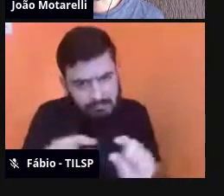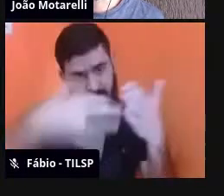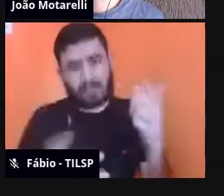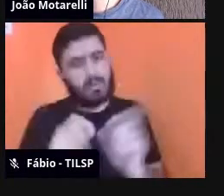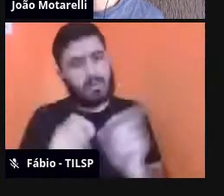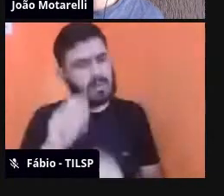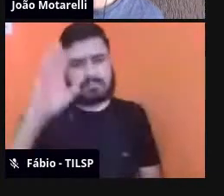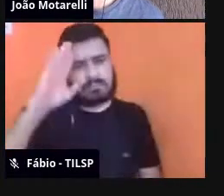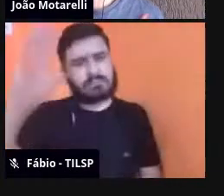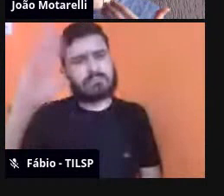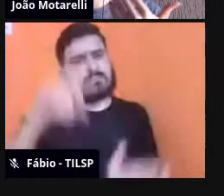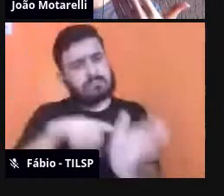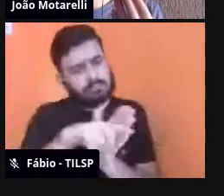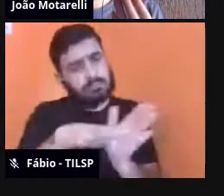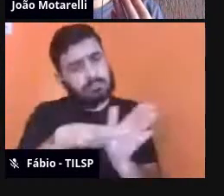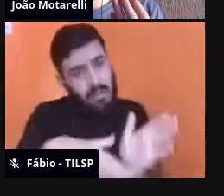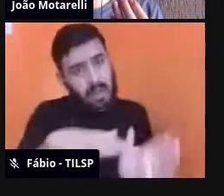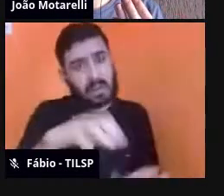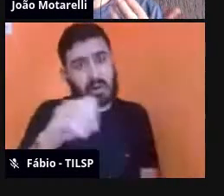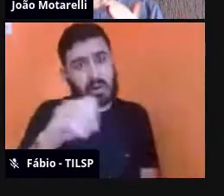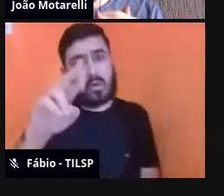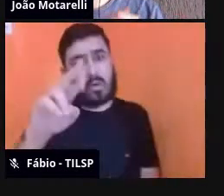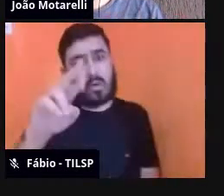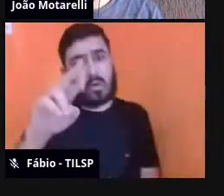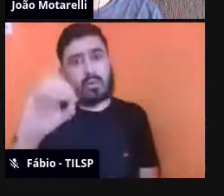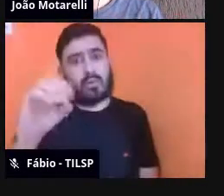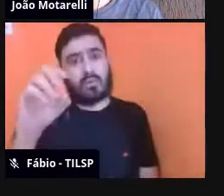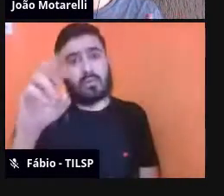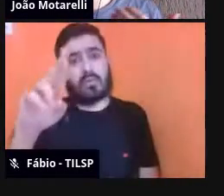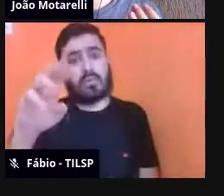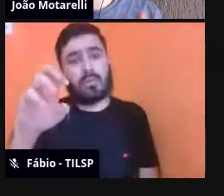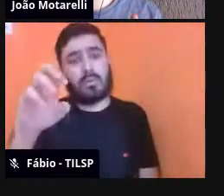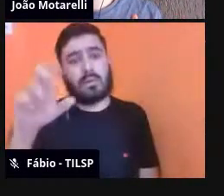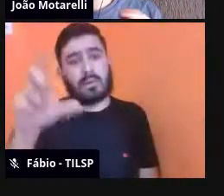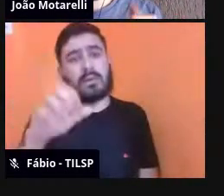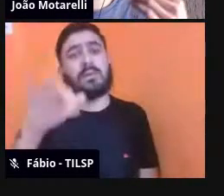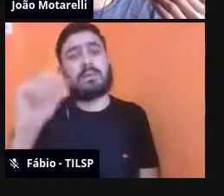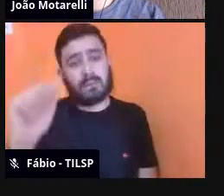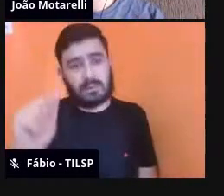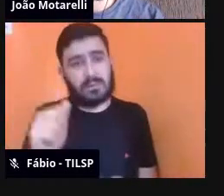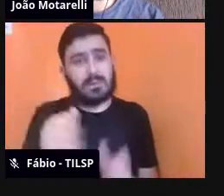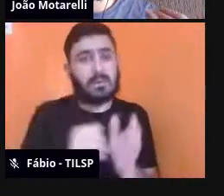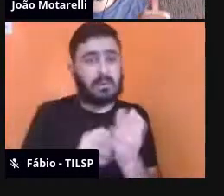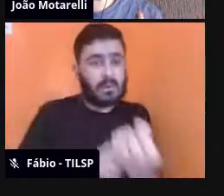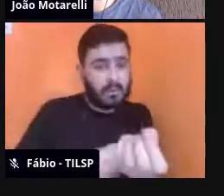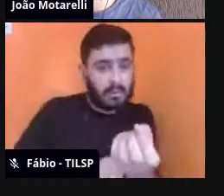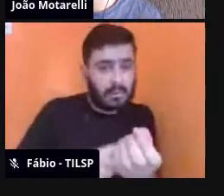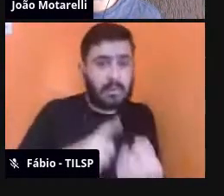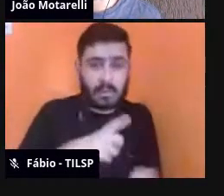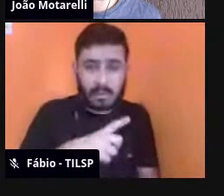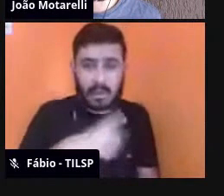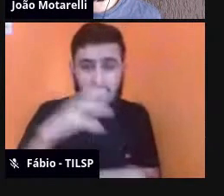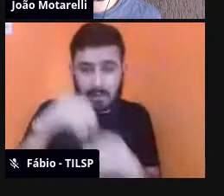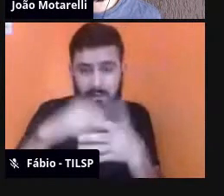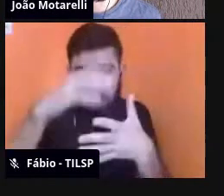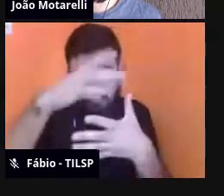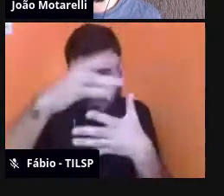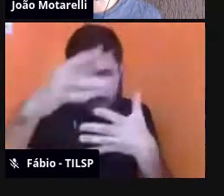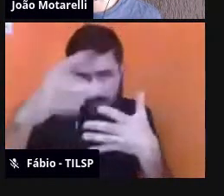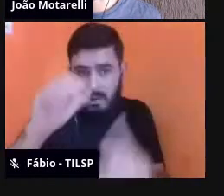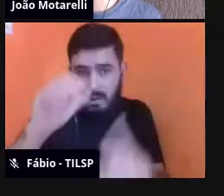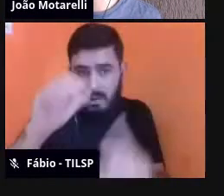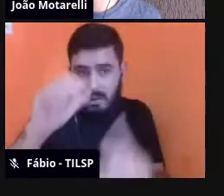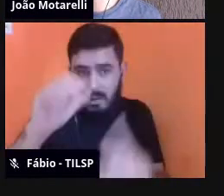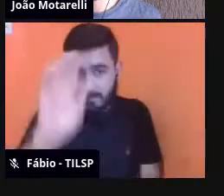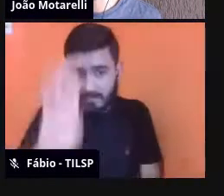ortorexia nervosa, e ela, então, definiu o critério A e B, né, e dentro de cada critério tem alguns tópicos específicos associados à